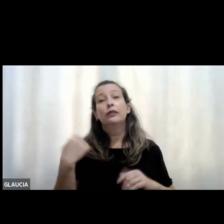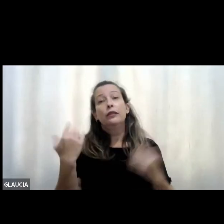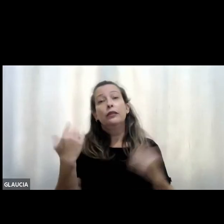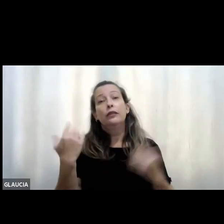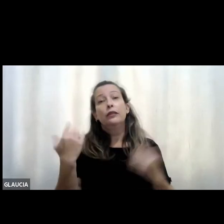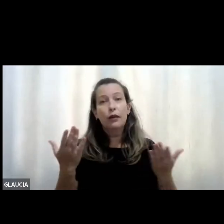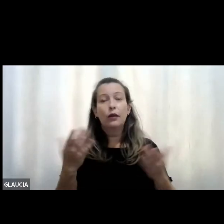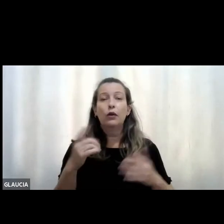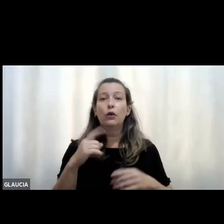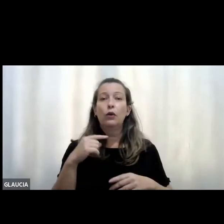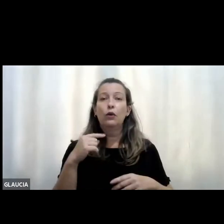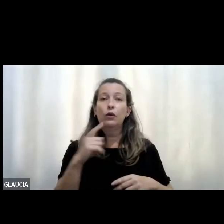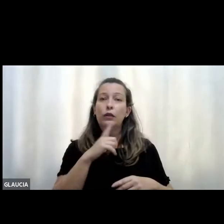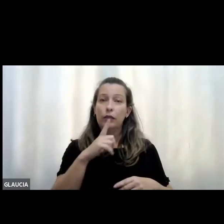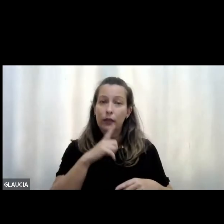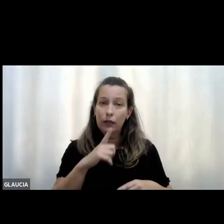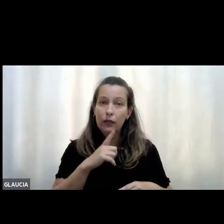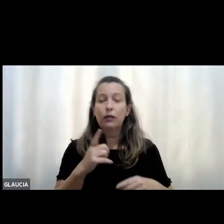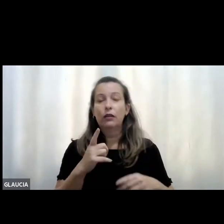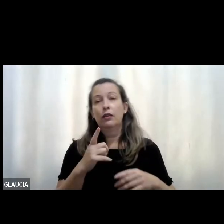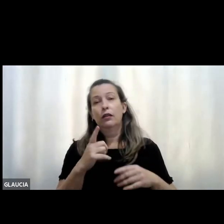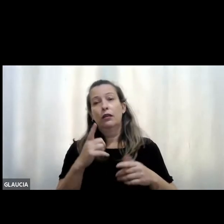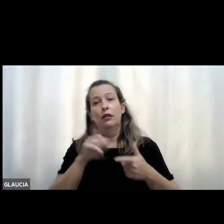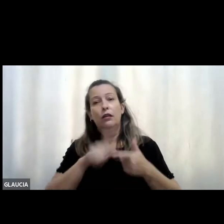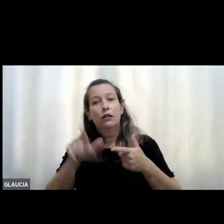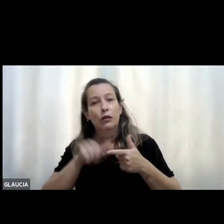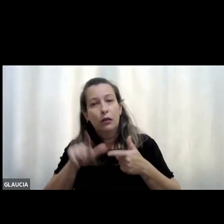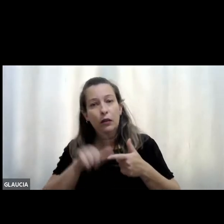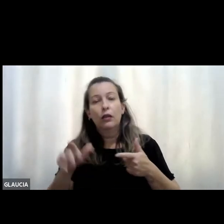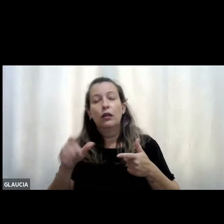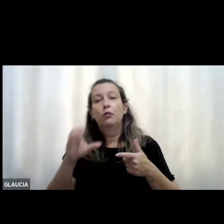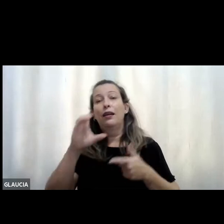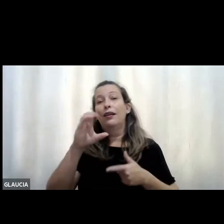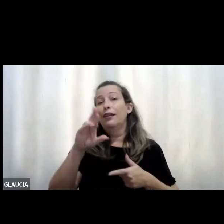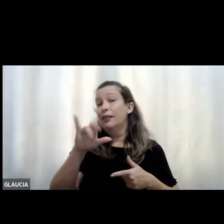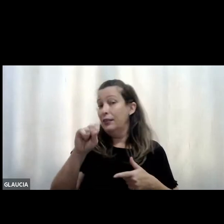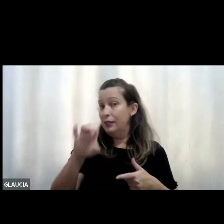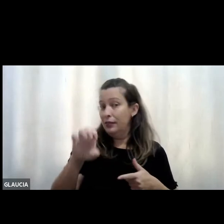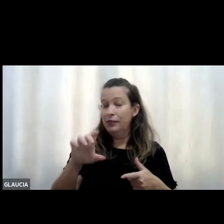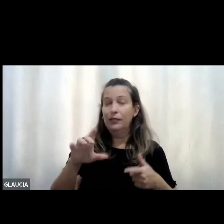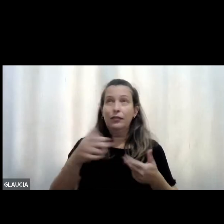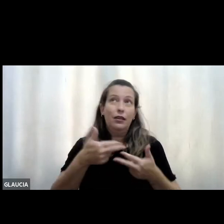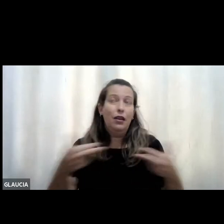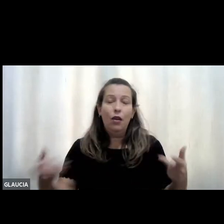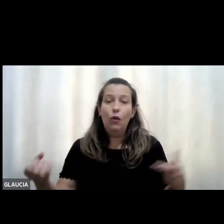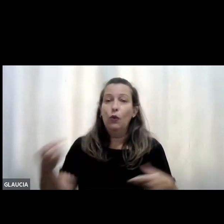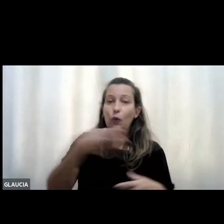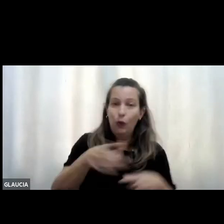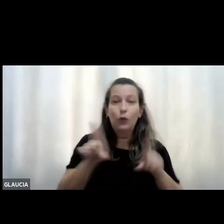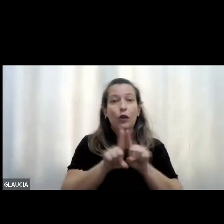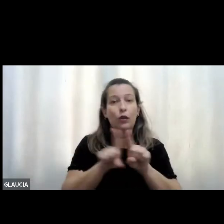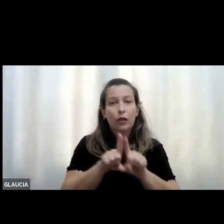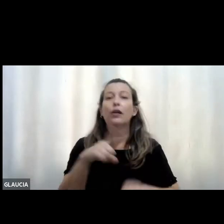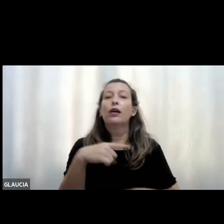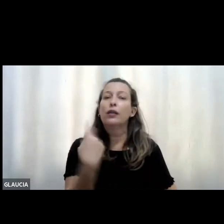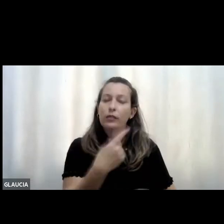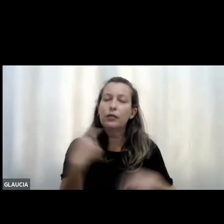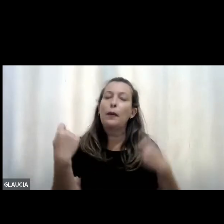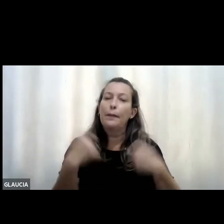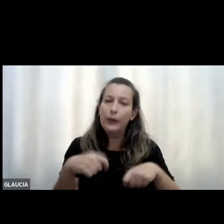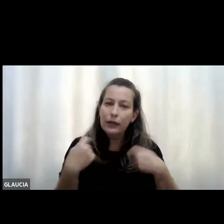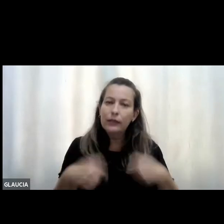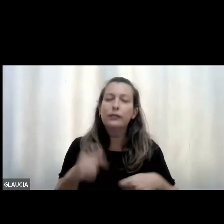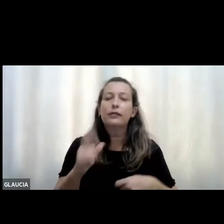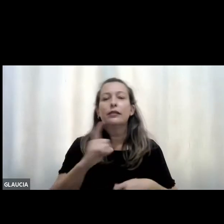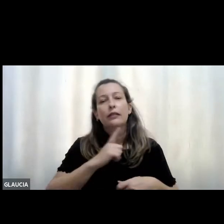Então, quando surge uma crise, surge algo novo também, a gente precisa ter